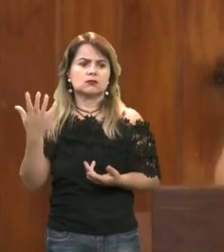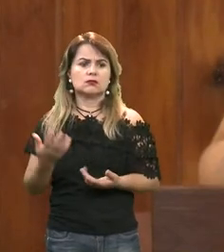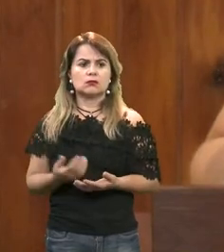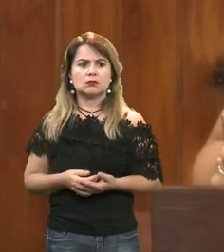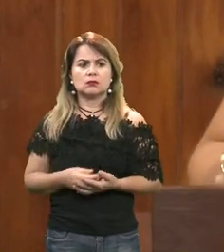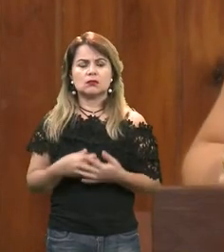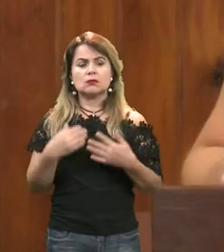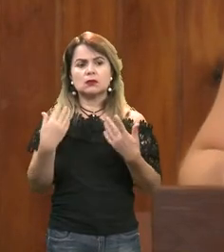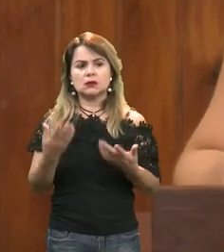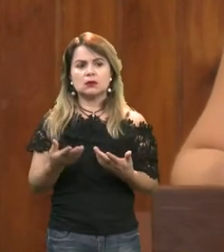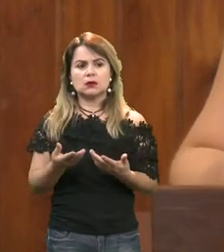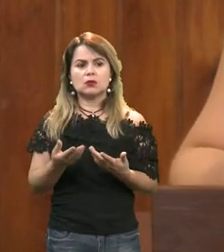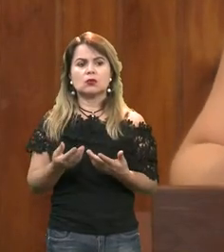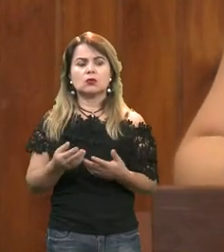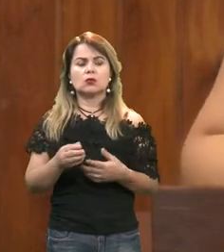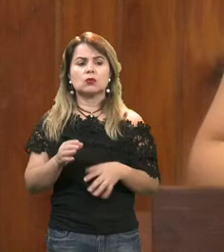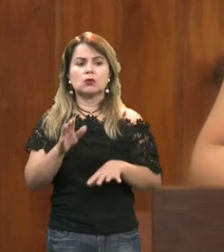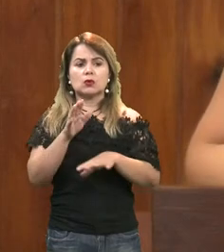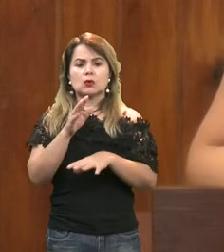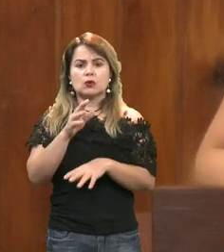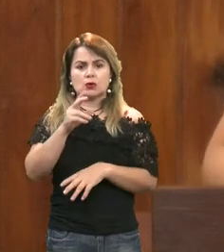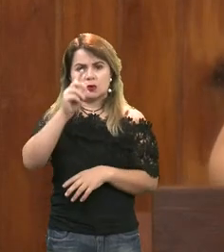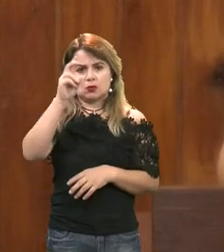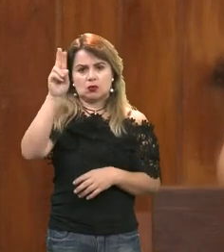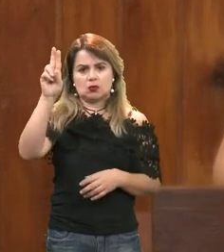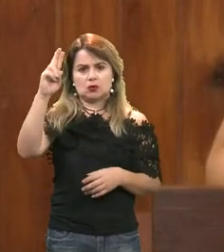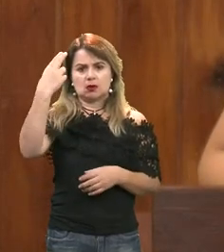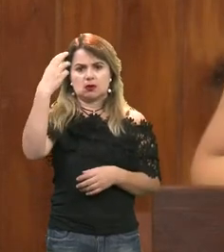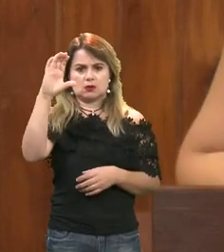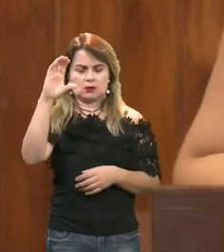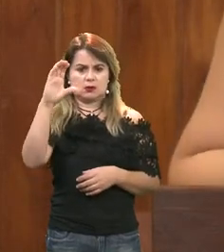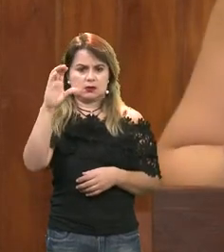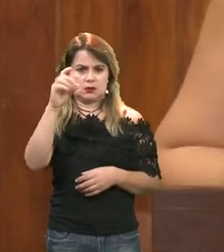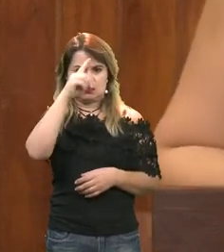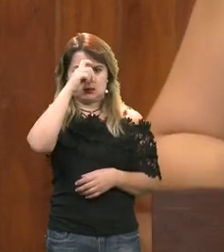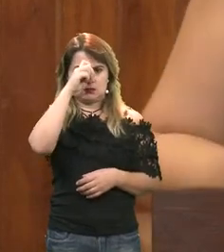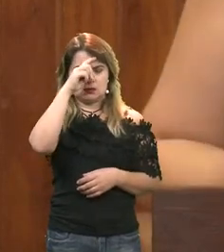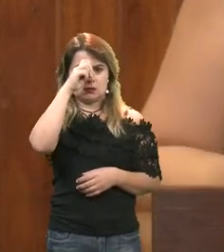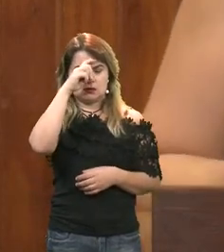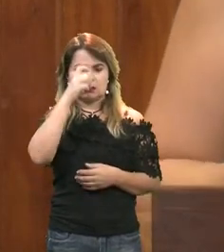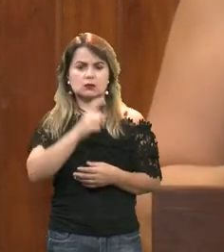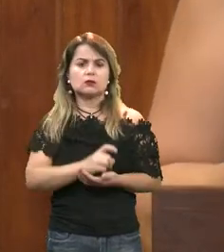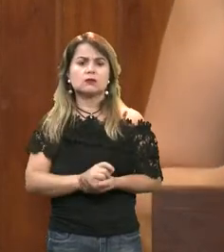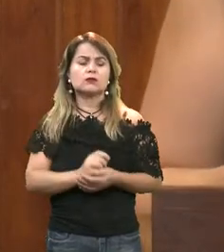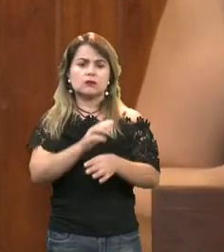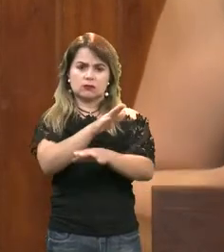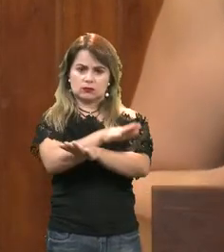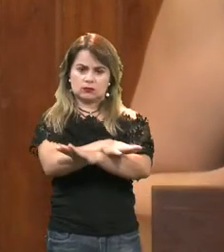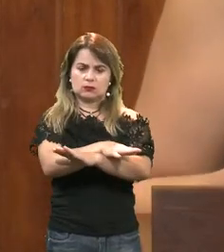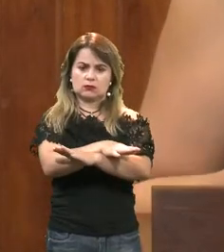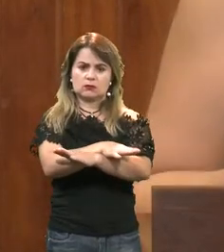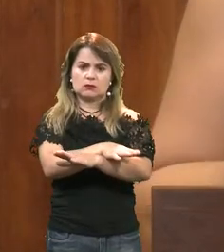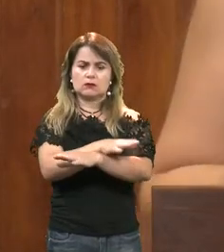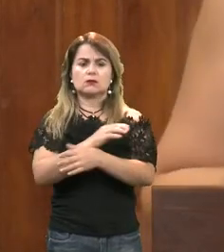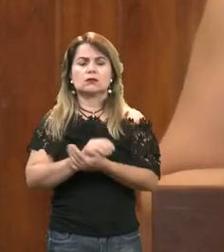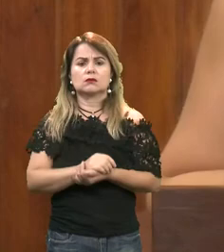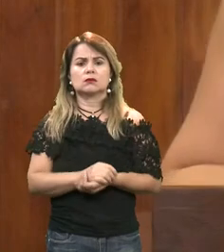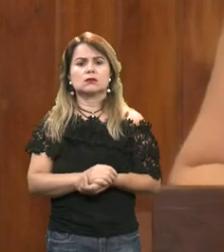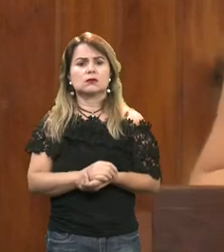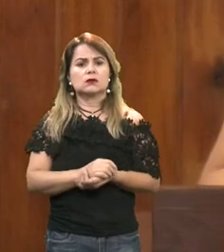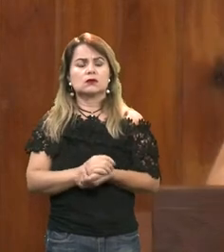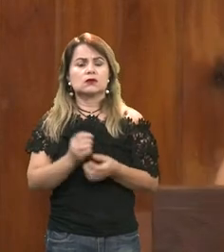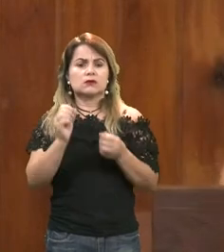O que o HC faz, num termo, permitem-me aqui os nobres colegas de profissão, mas um termo